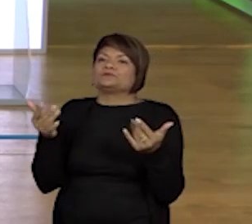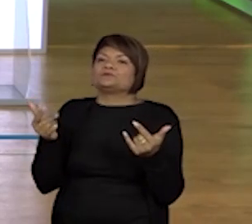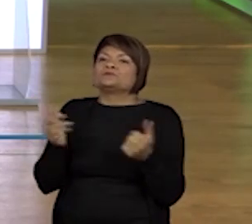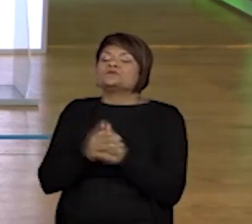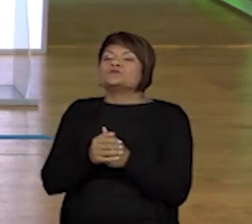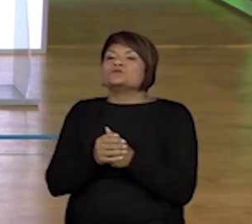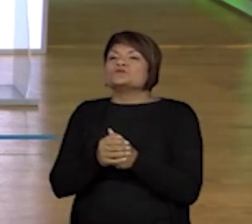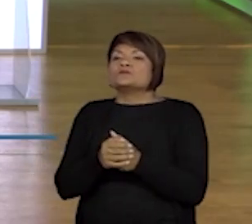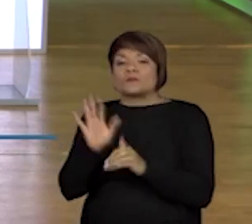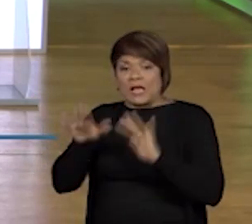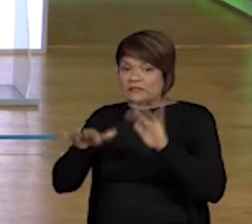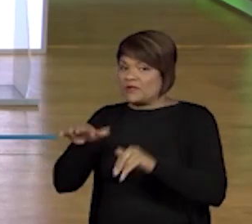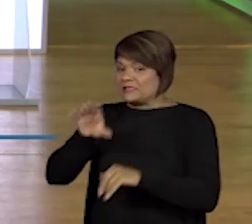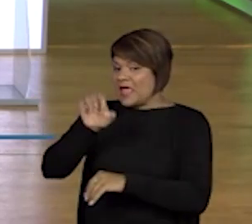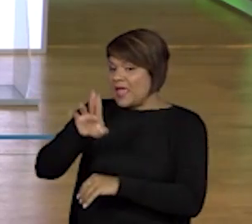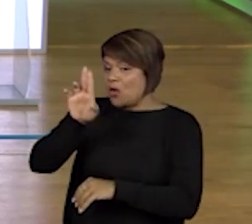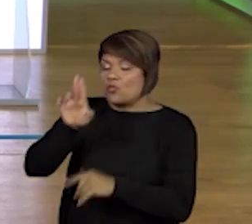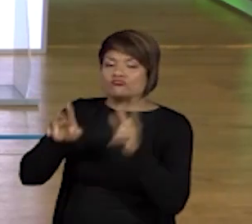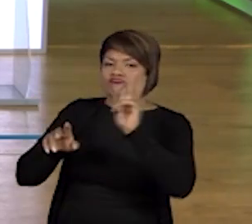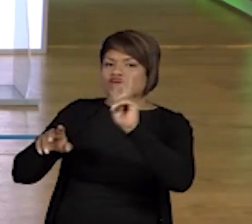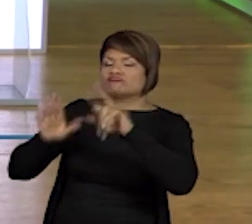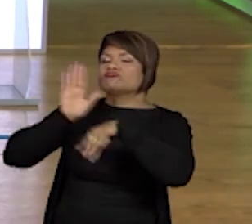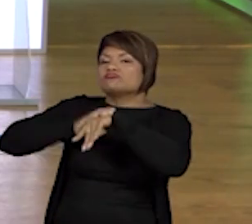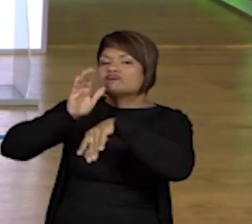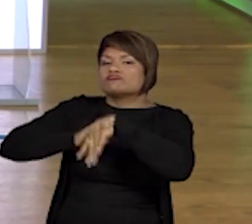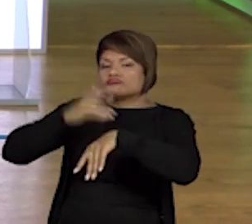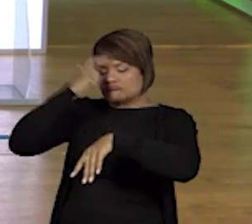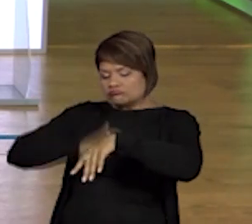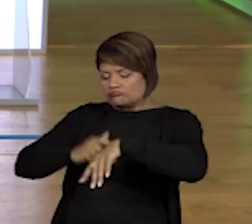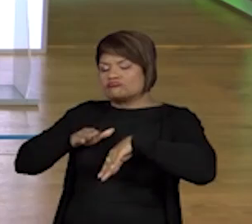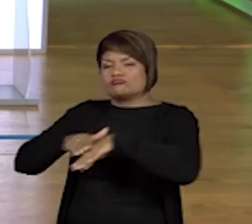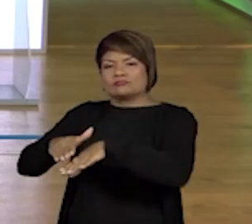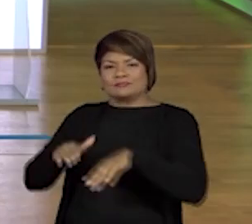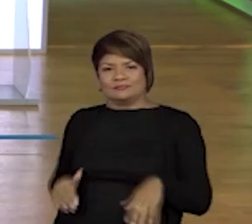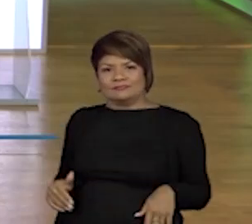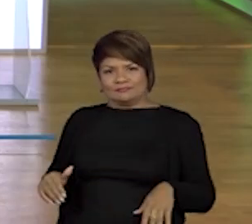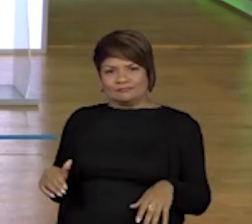que não aparecia o eu, aparecia a ação que ela estava fazendo.